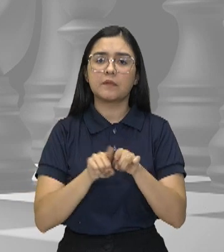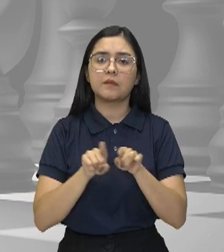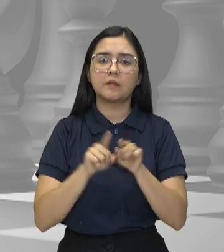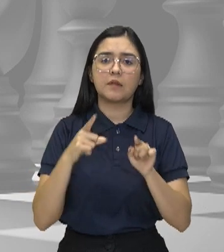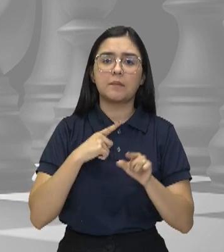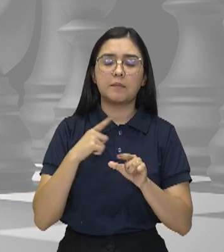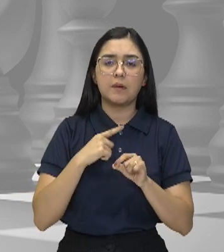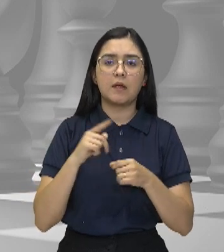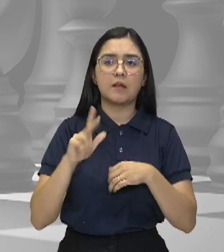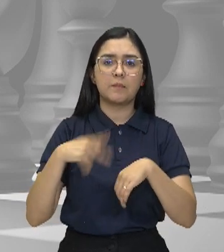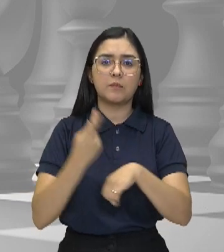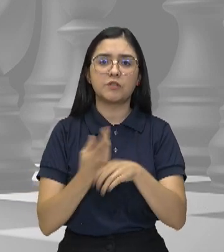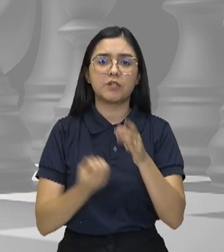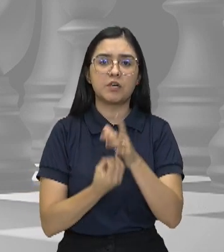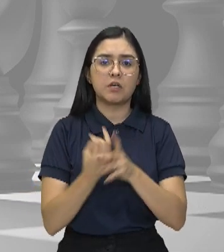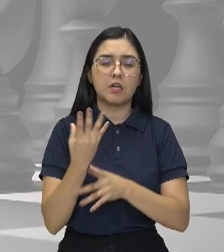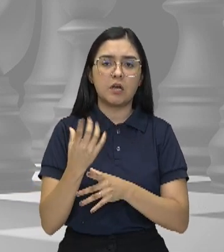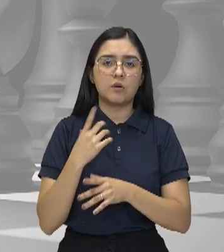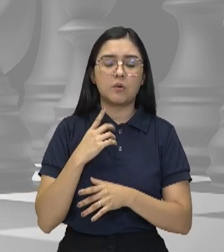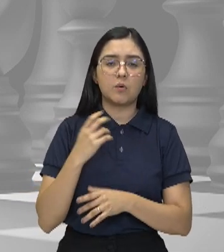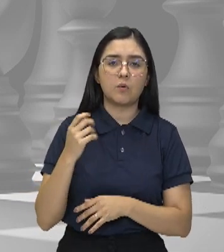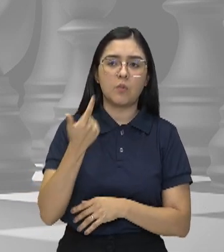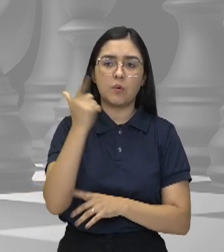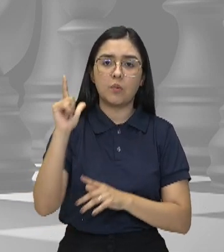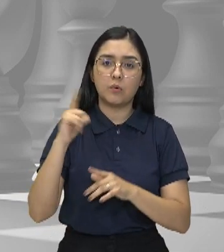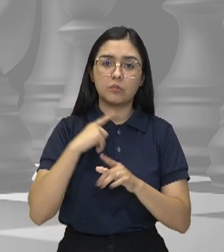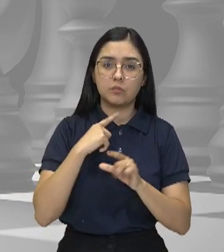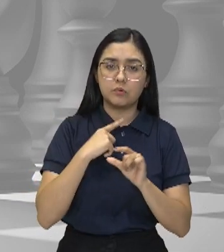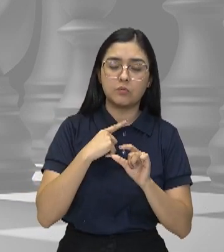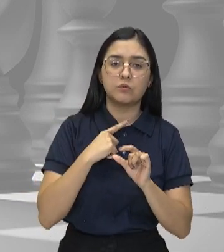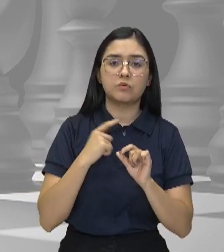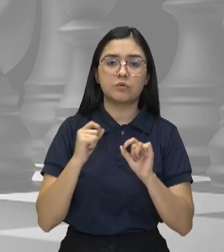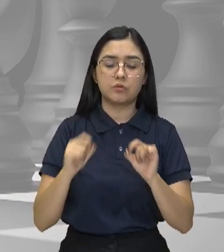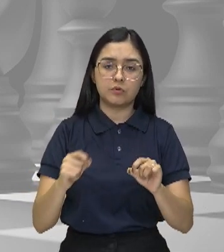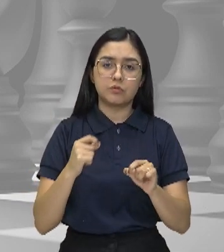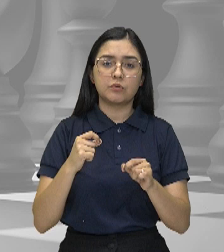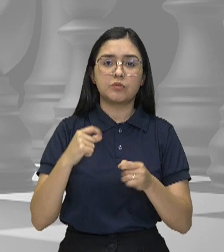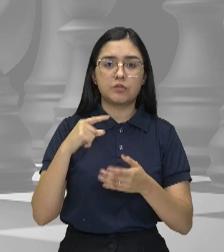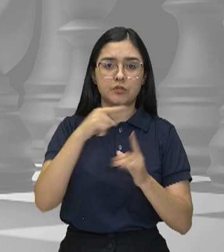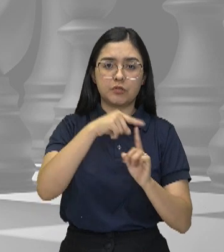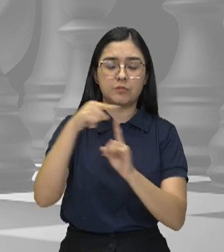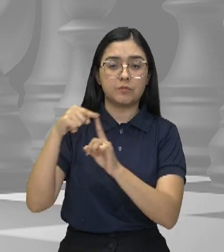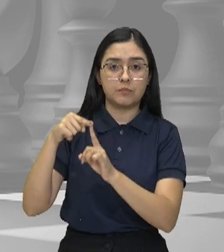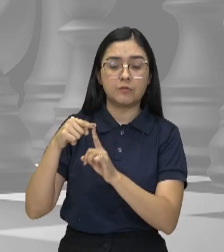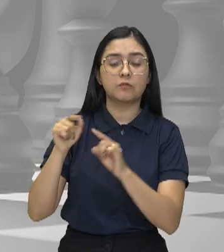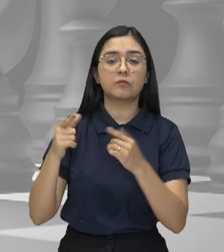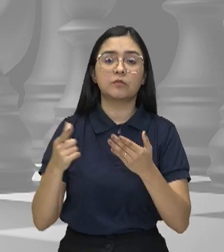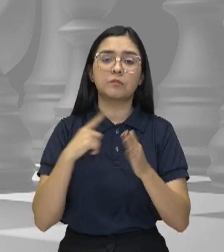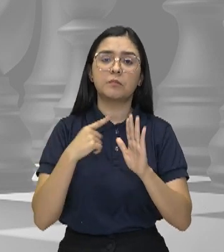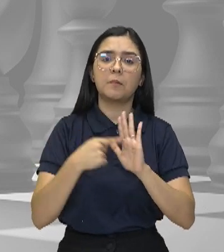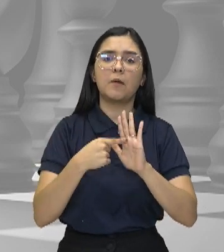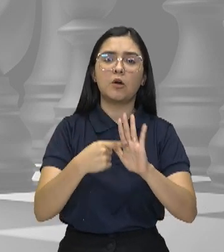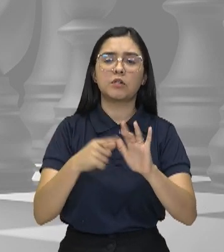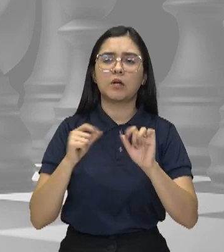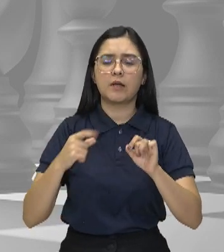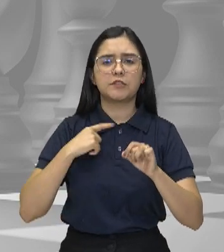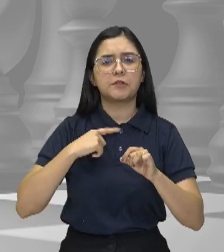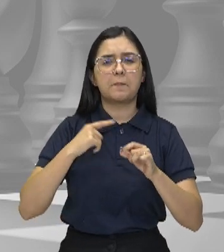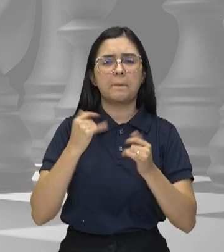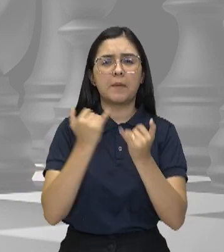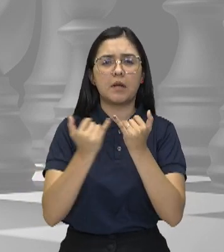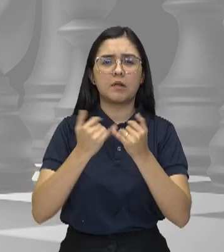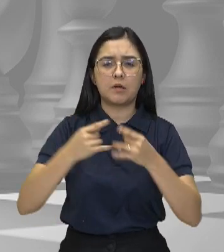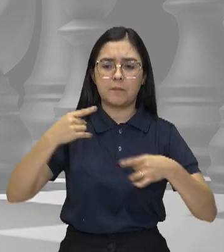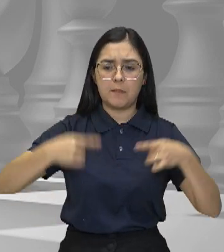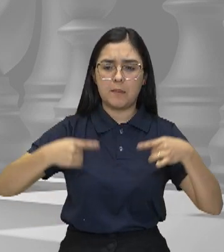outros jogos de tabuleiro, e ele é uma simulação de uma batalha entre